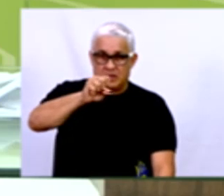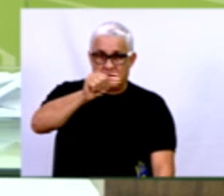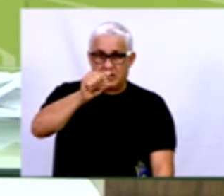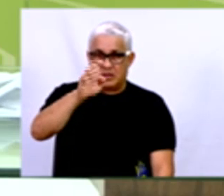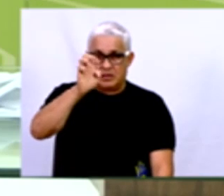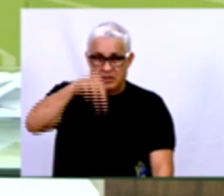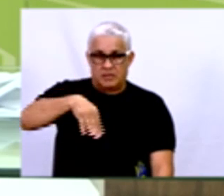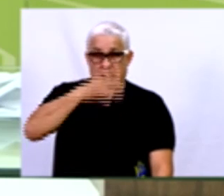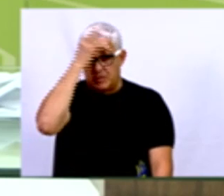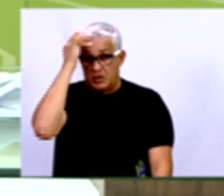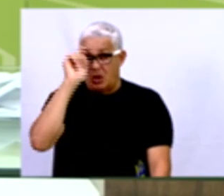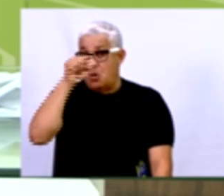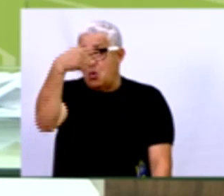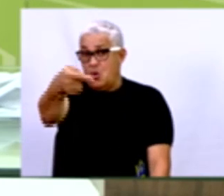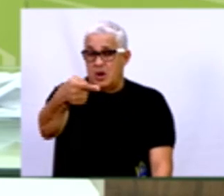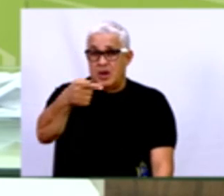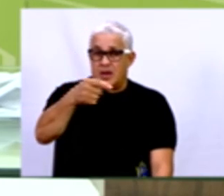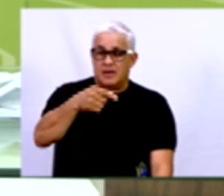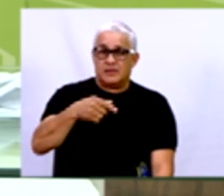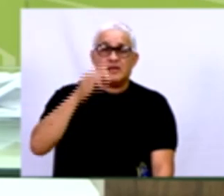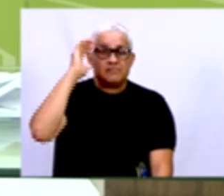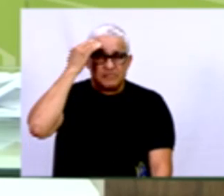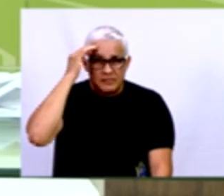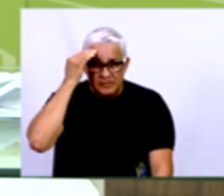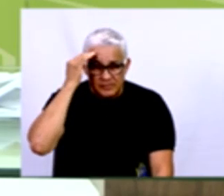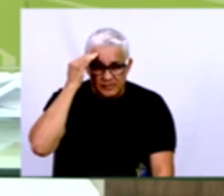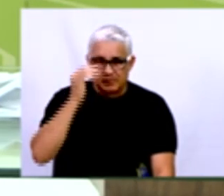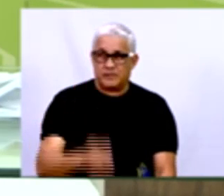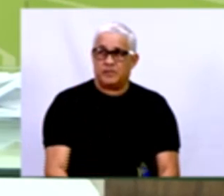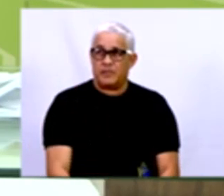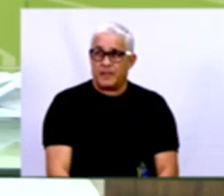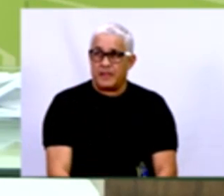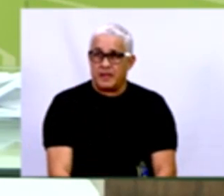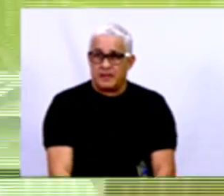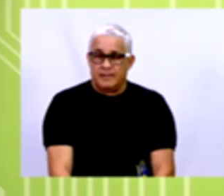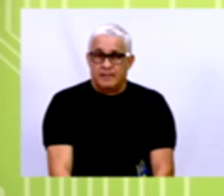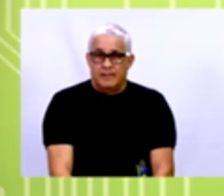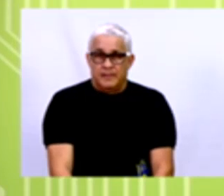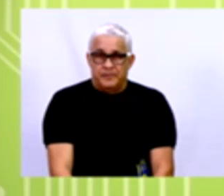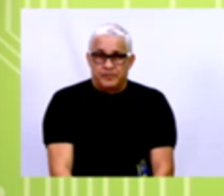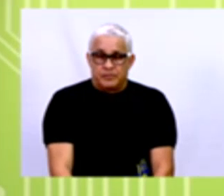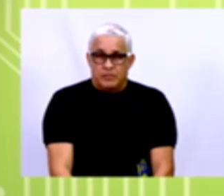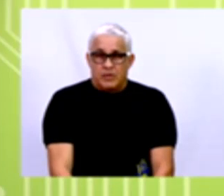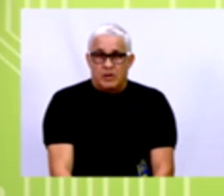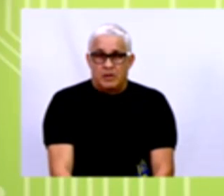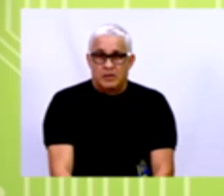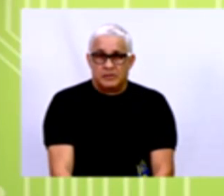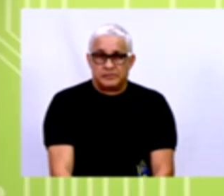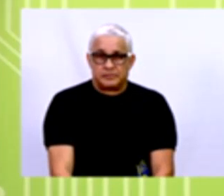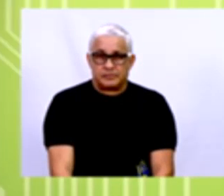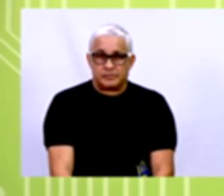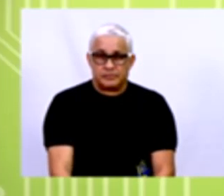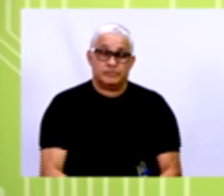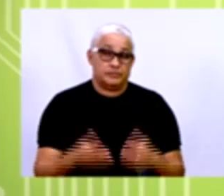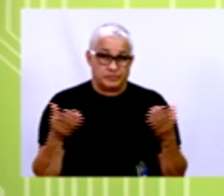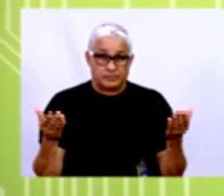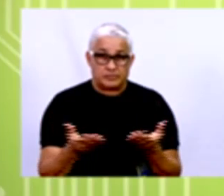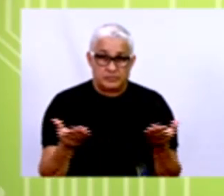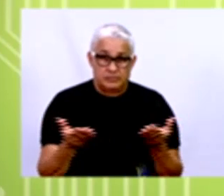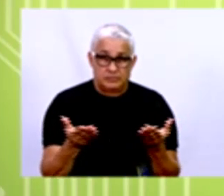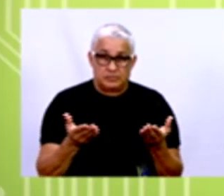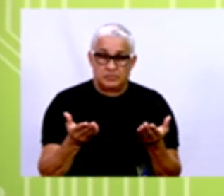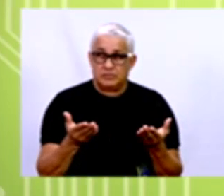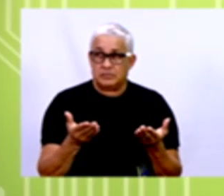compreendida pelo seu interlocutor. Bom, nós vamos agora fazer